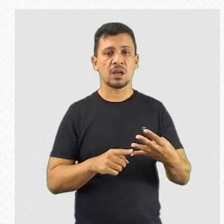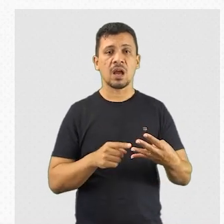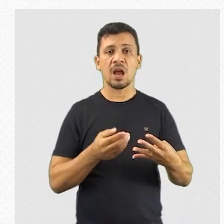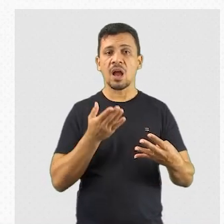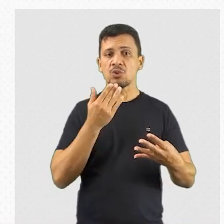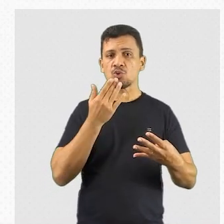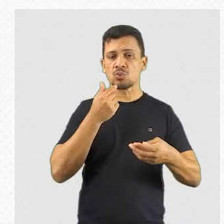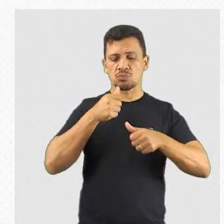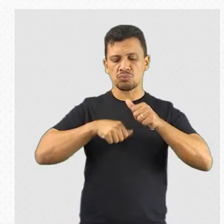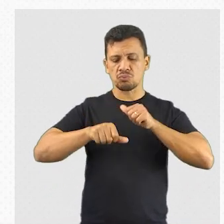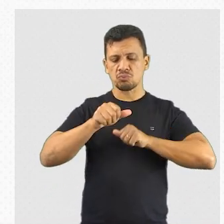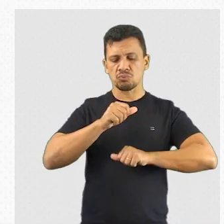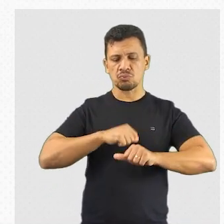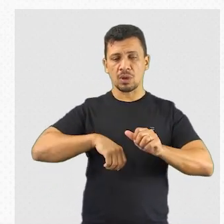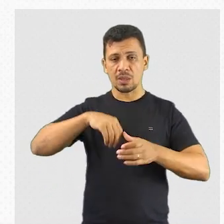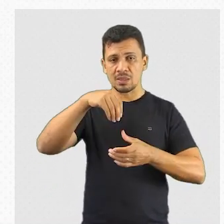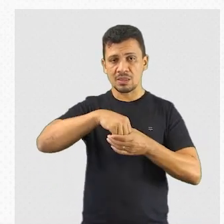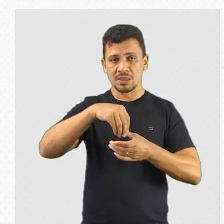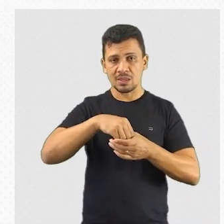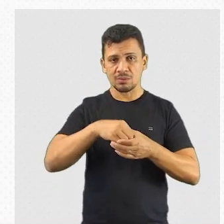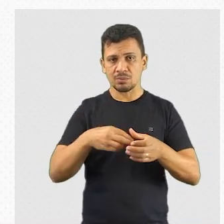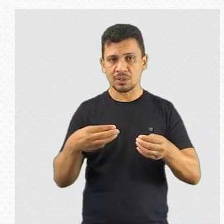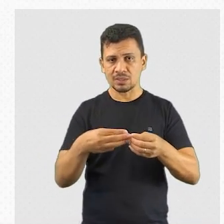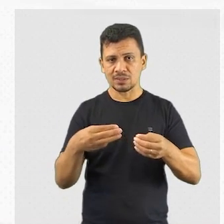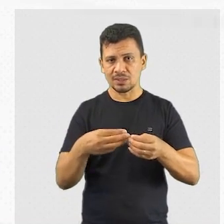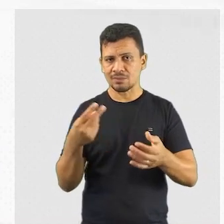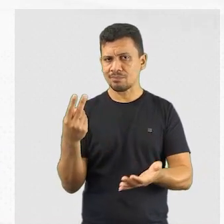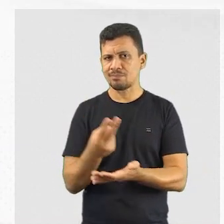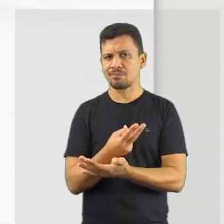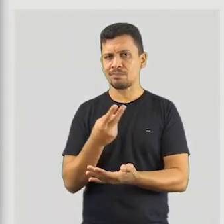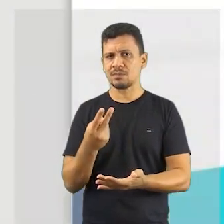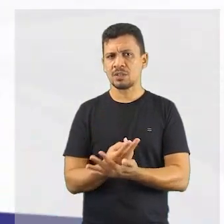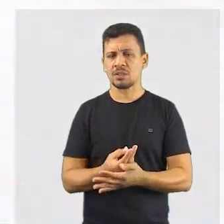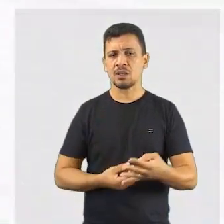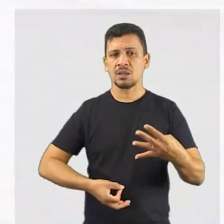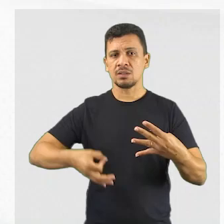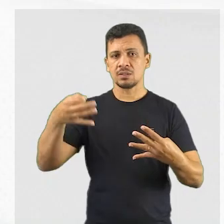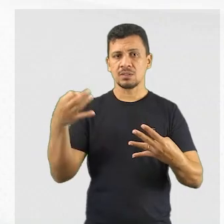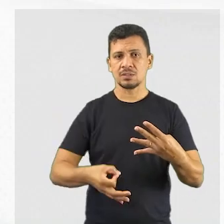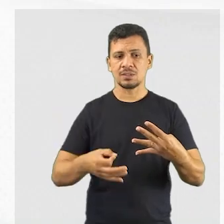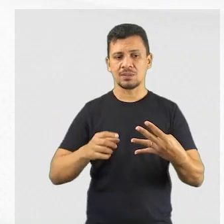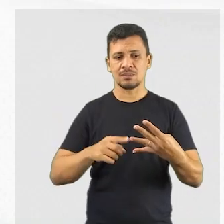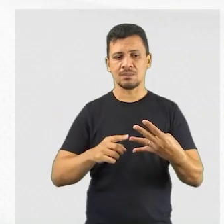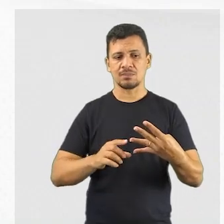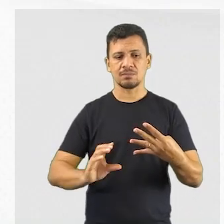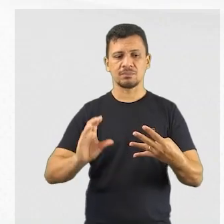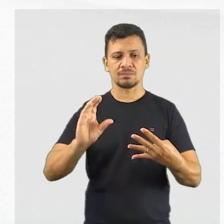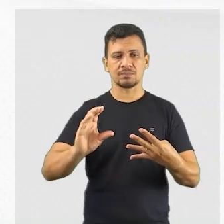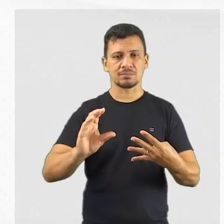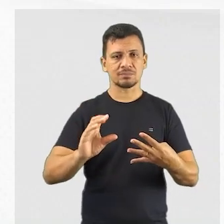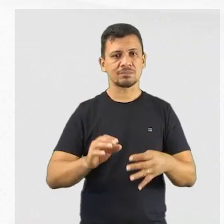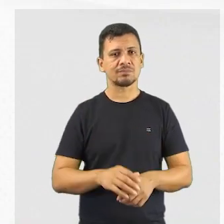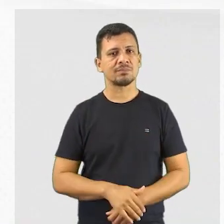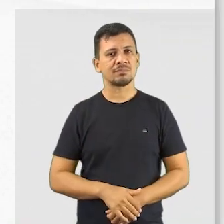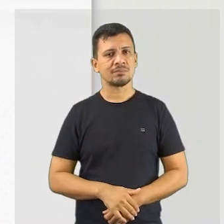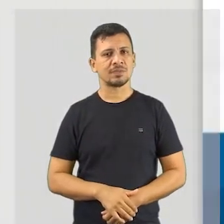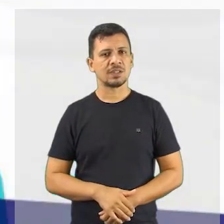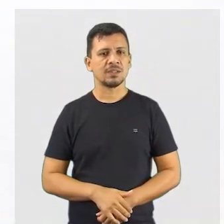digestão intracelular também não, tá? Então, a nossa resposta correta é a letra C, tá? Tranquilo, né,